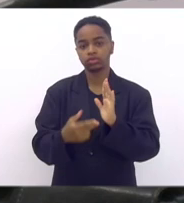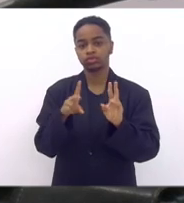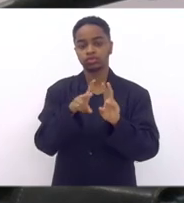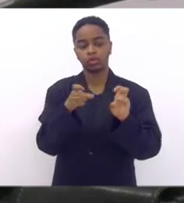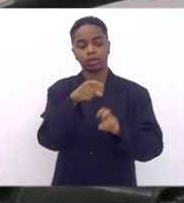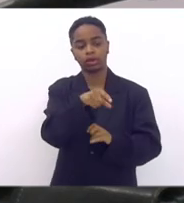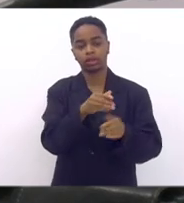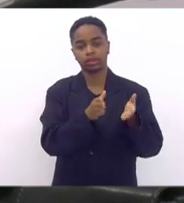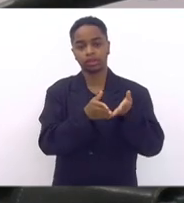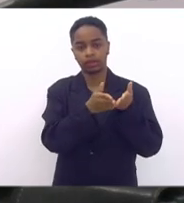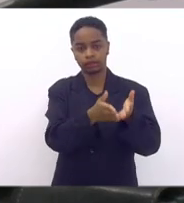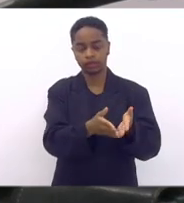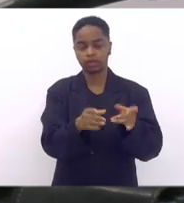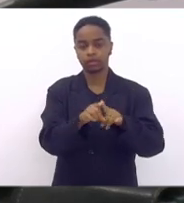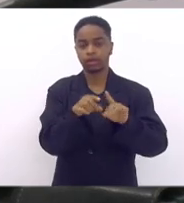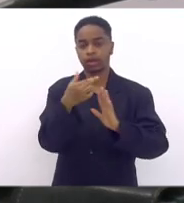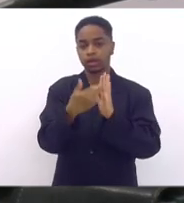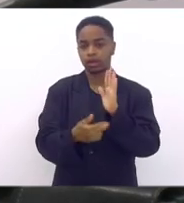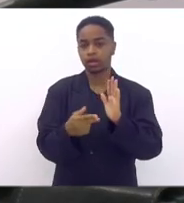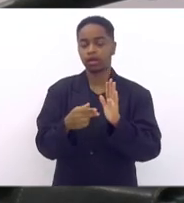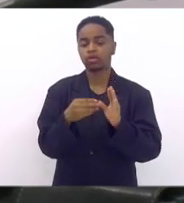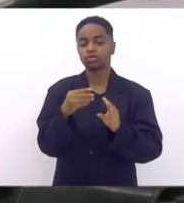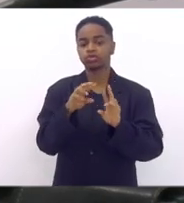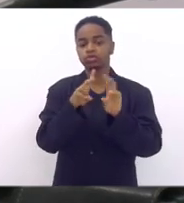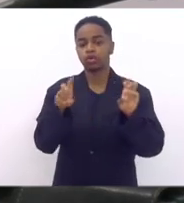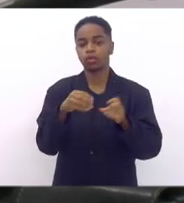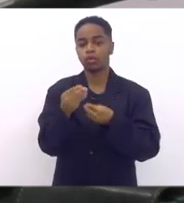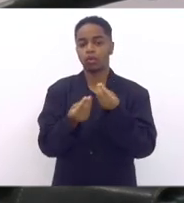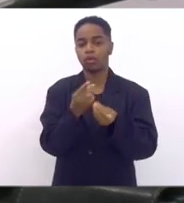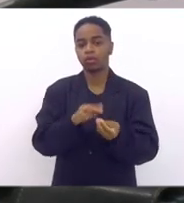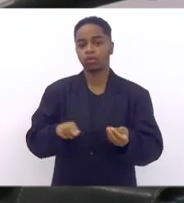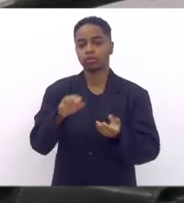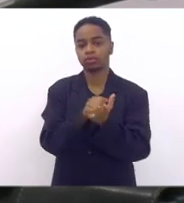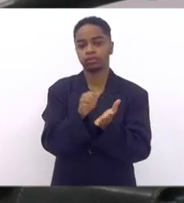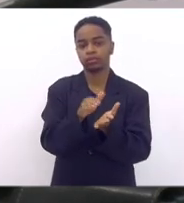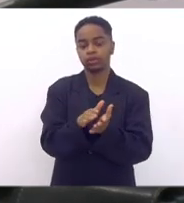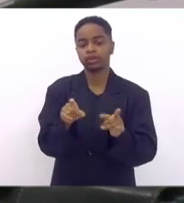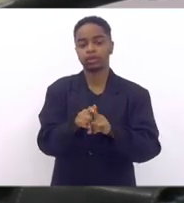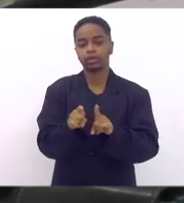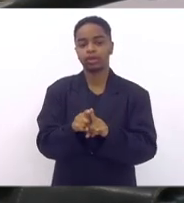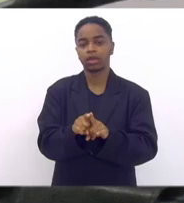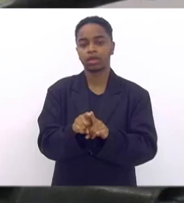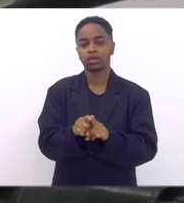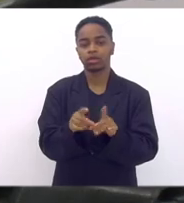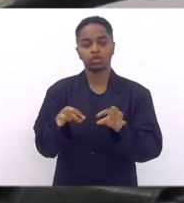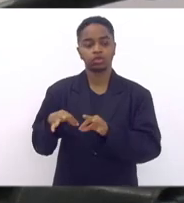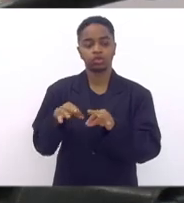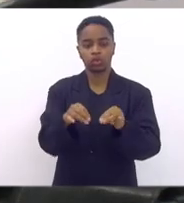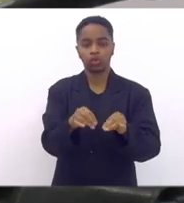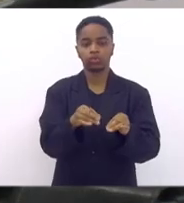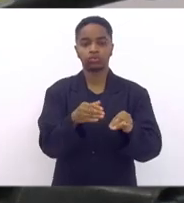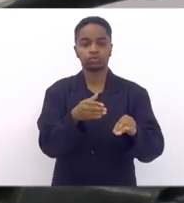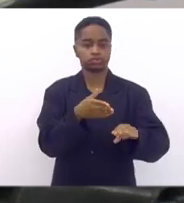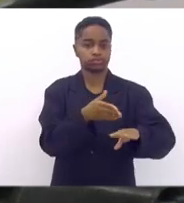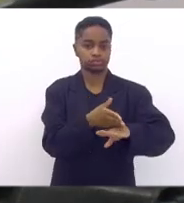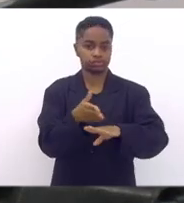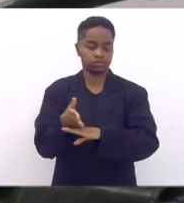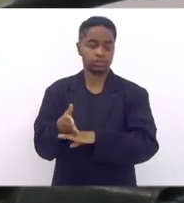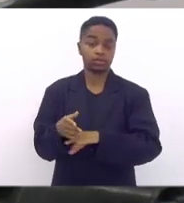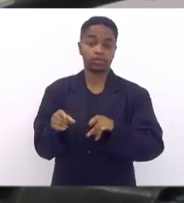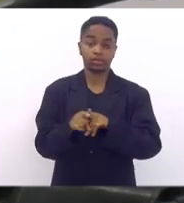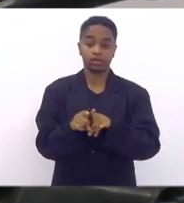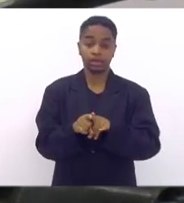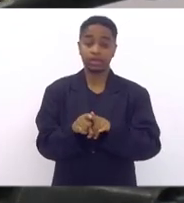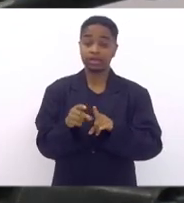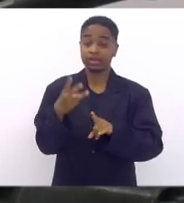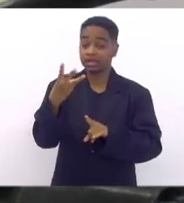navio relatório realizado na aplicação das multas e demais sanções de todos os envolvidos entre outros questionamentos há três meses o